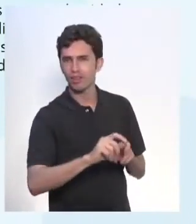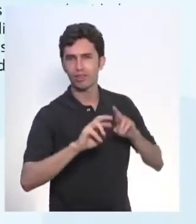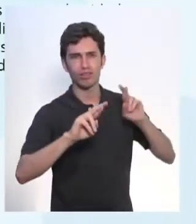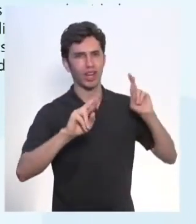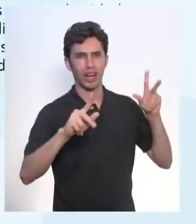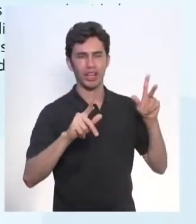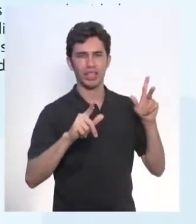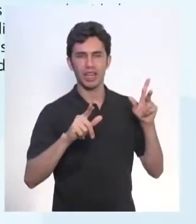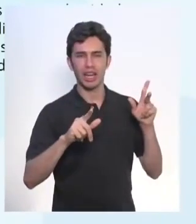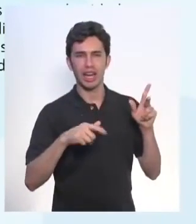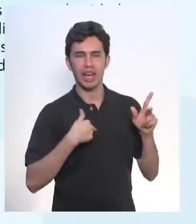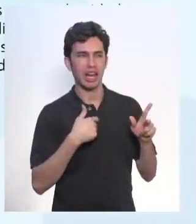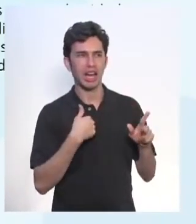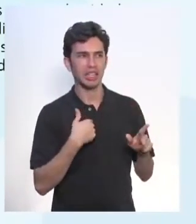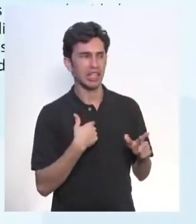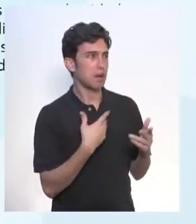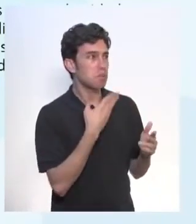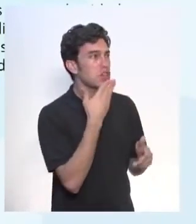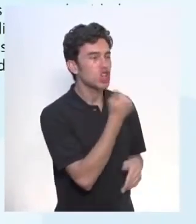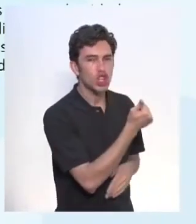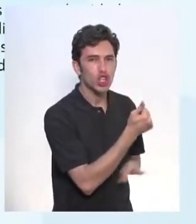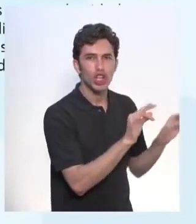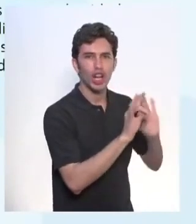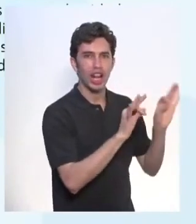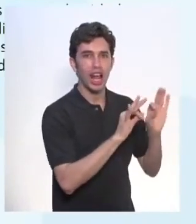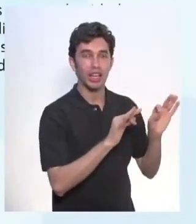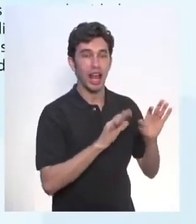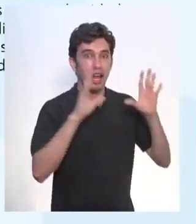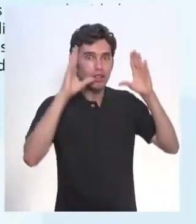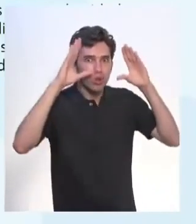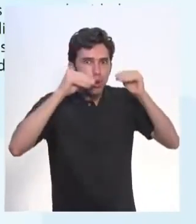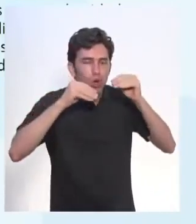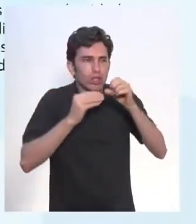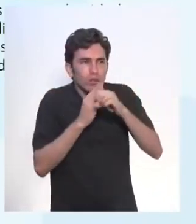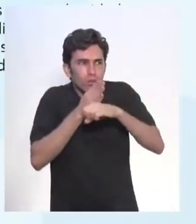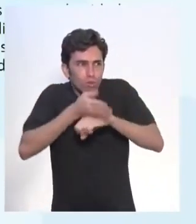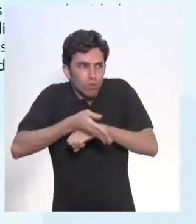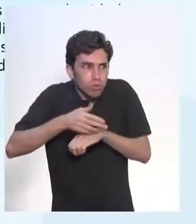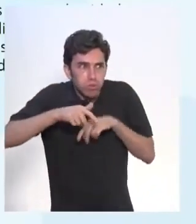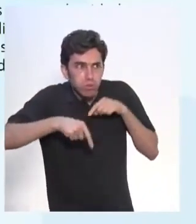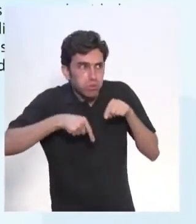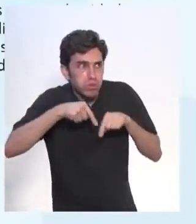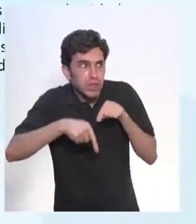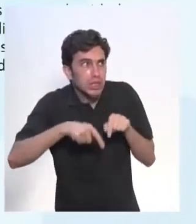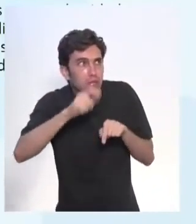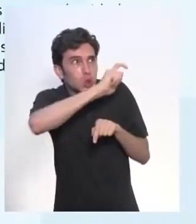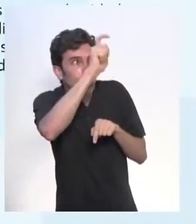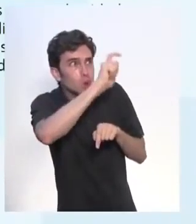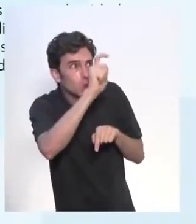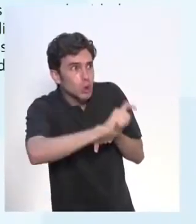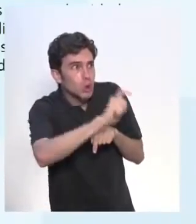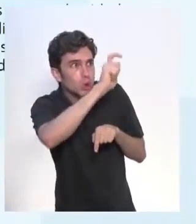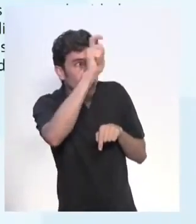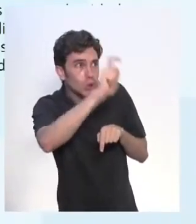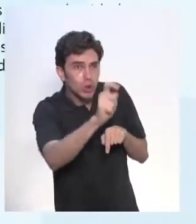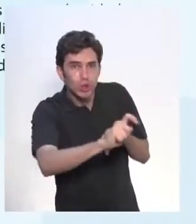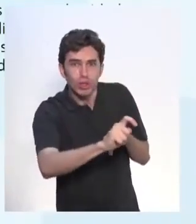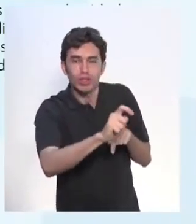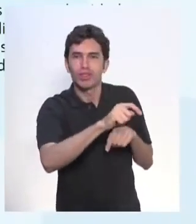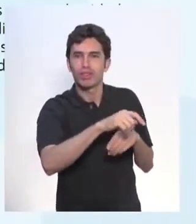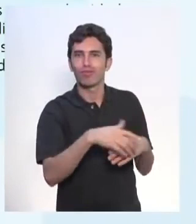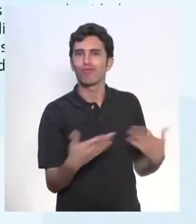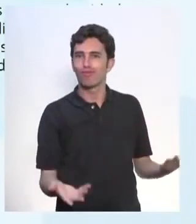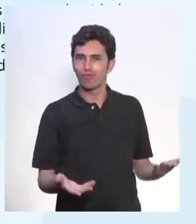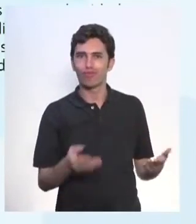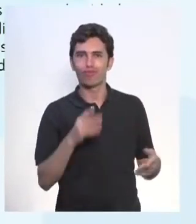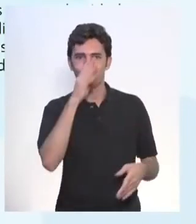as paredes das pessoas, tá? Muitas empresas até são coagidas a fazer doações para instituições para evitar